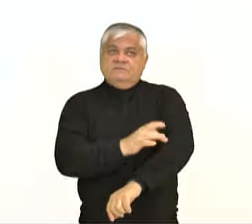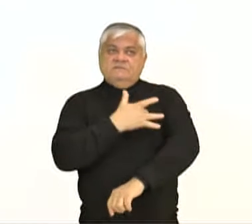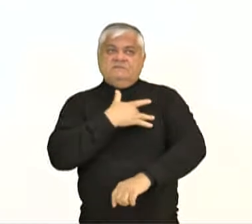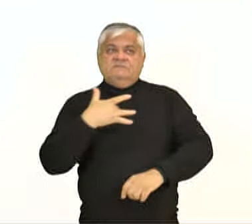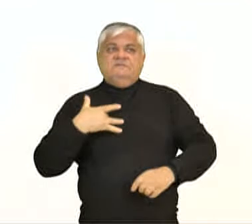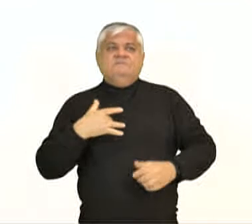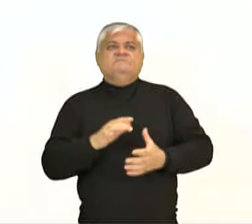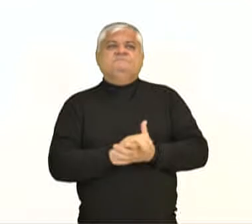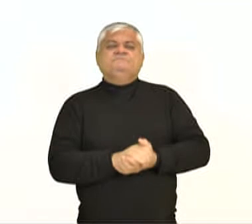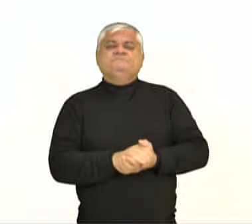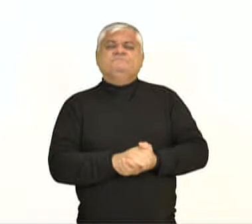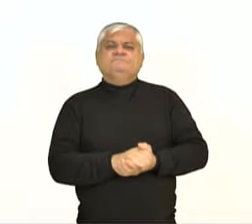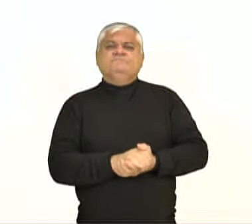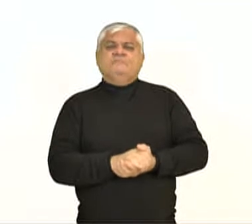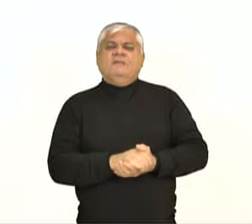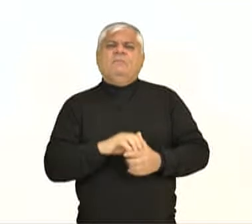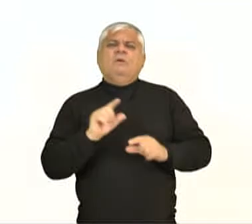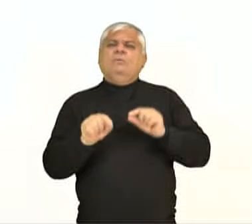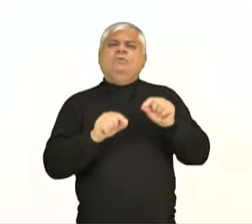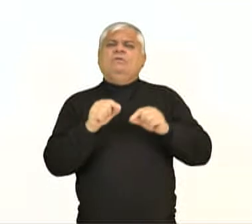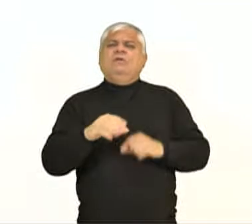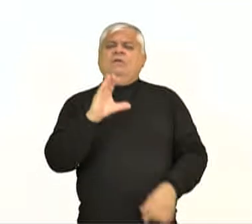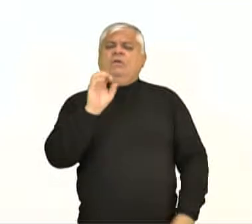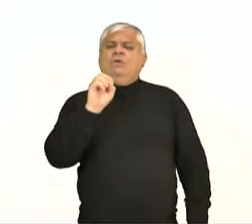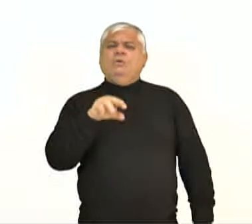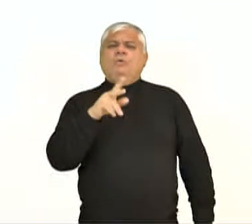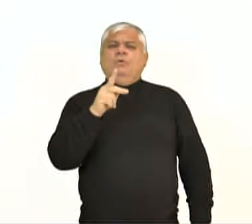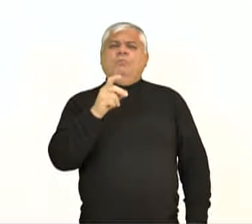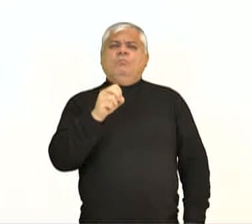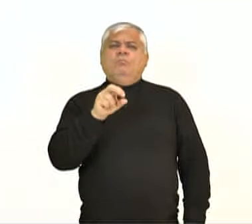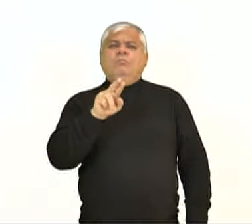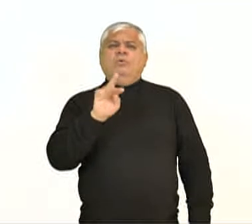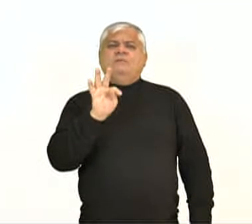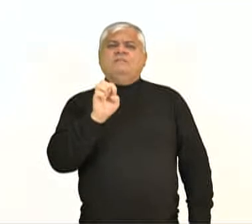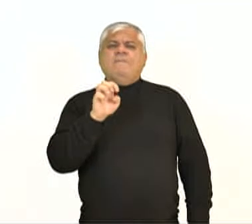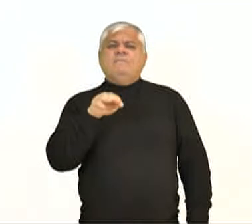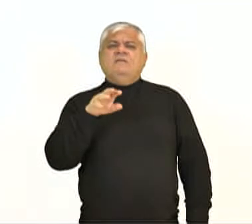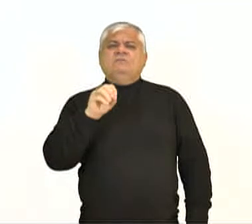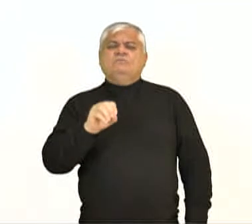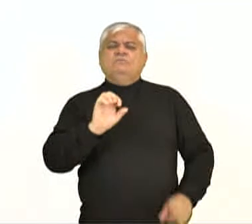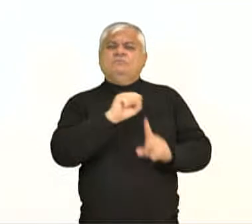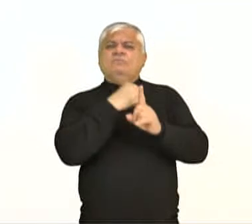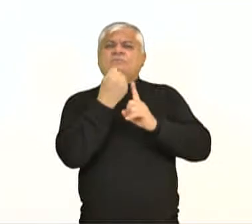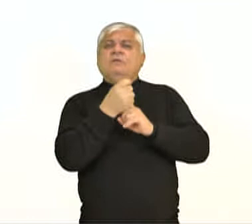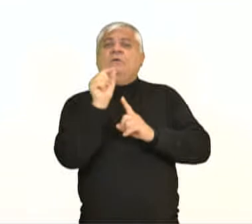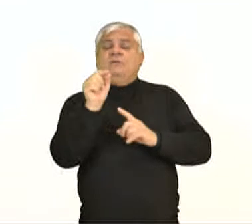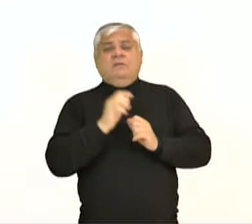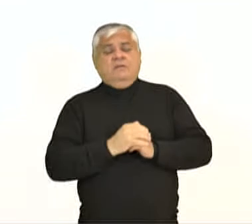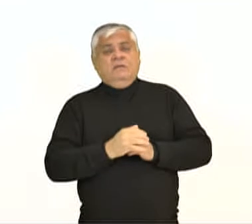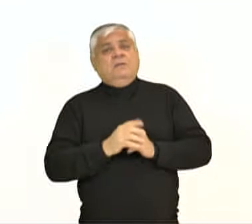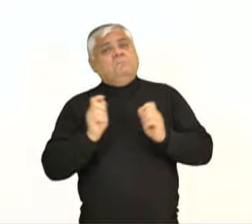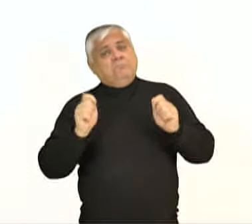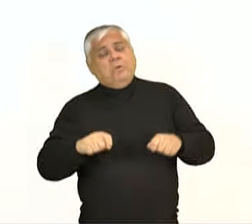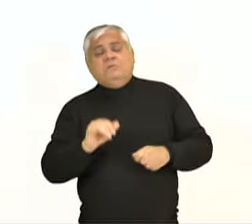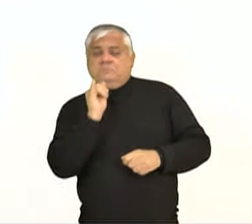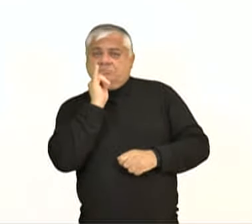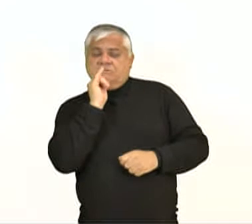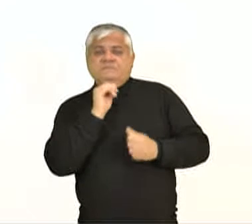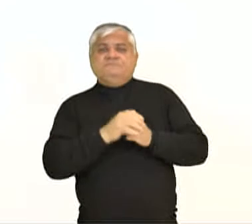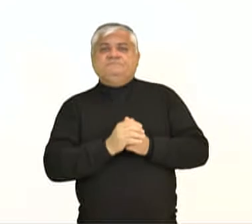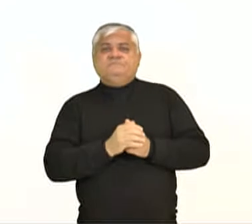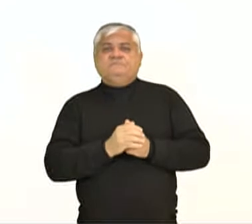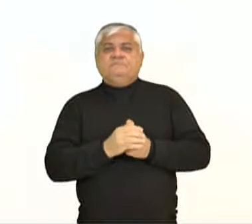né? Mas, professor Paulo, o que é um comportamento social, né? O comportamento social, ele pode ser entendido a partir